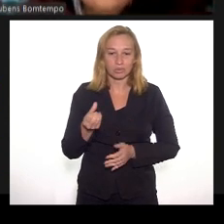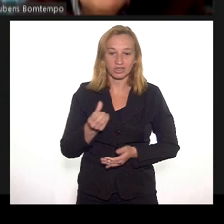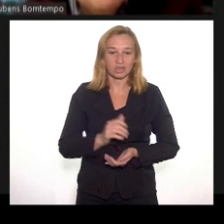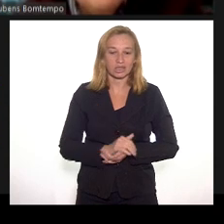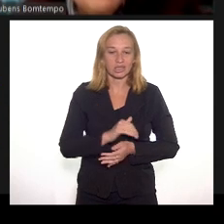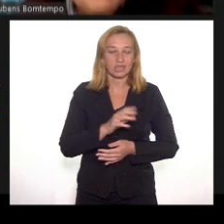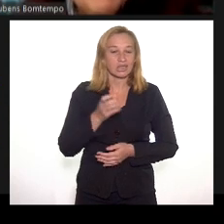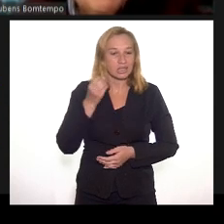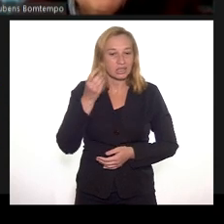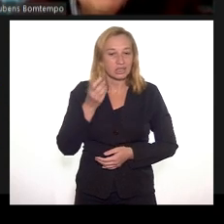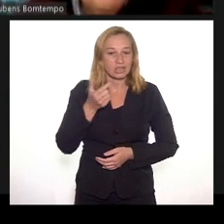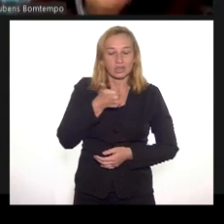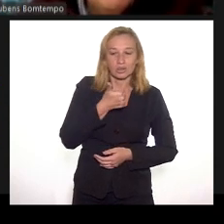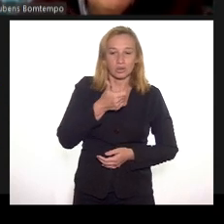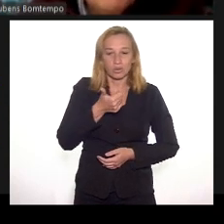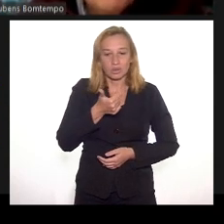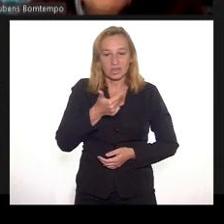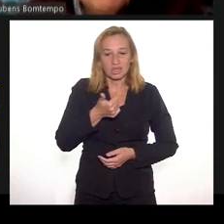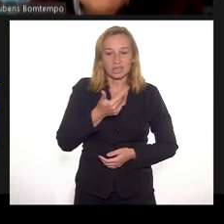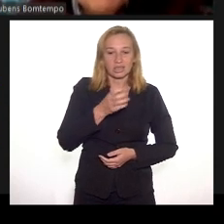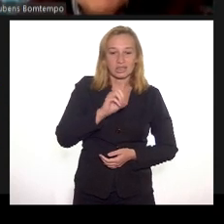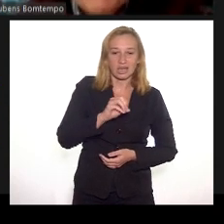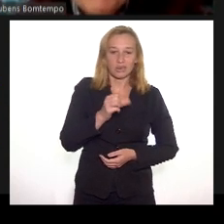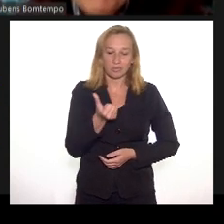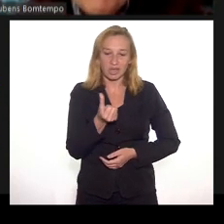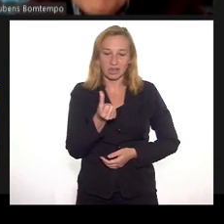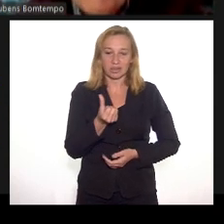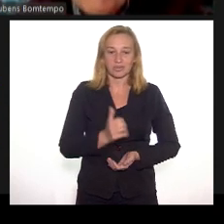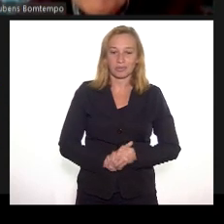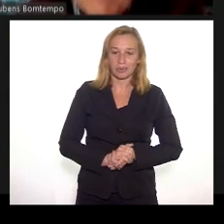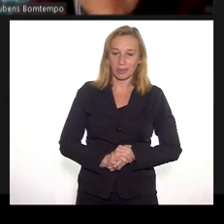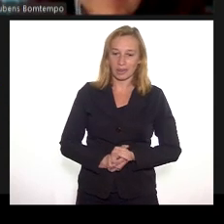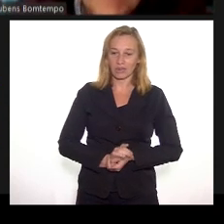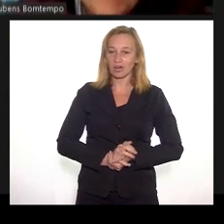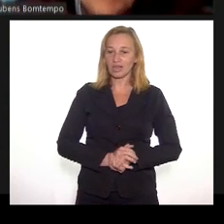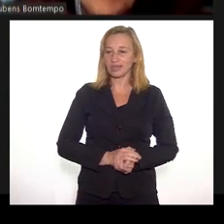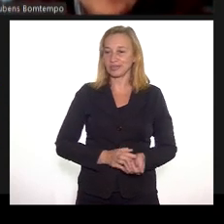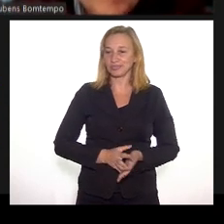Deputada Alana Passos, 1206. Presidente. Sim, deputada Marta.